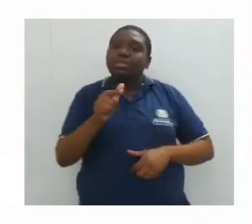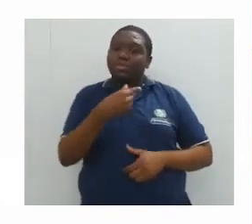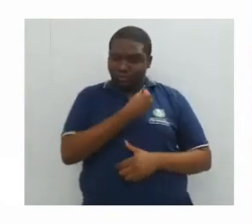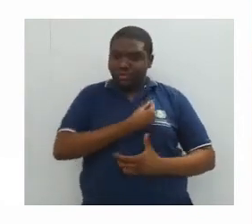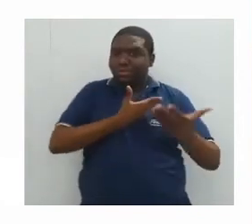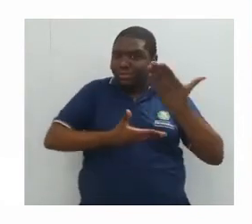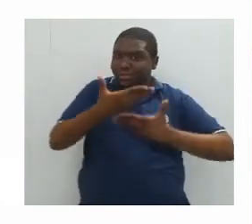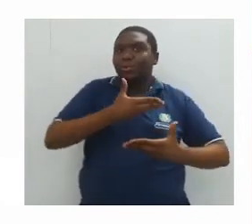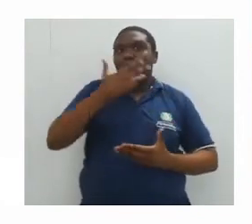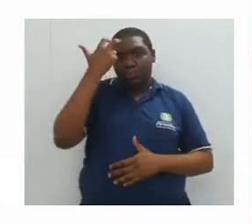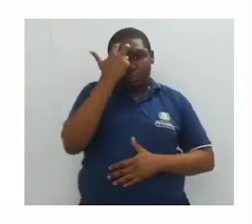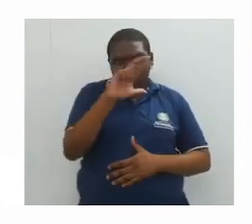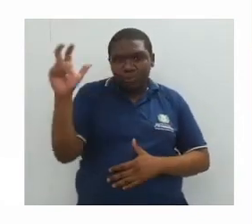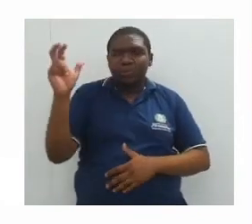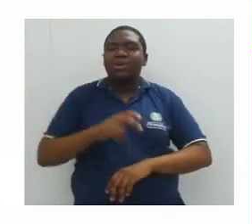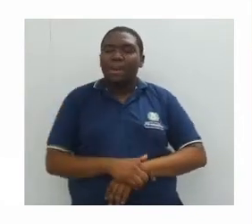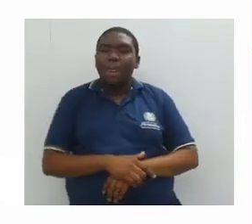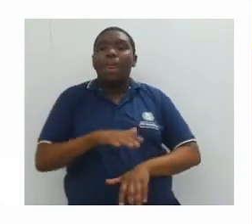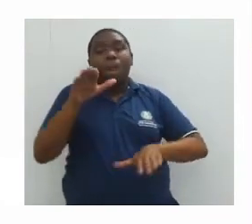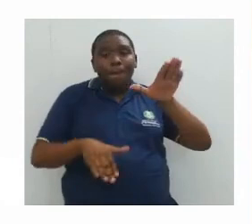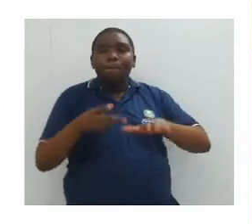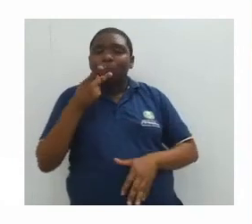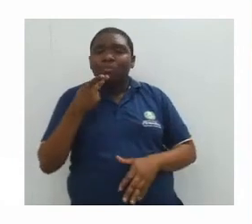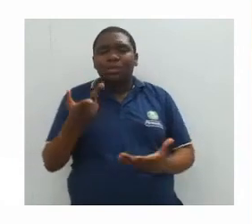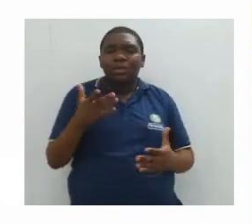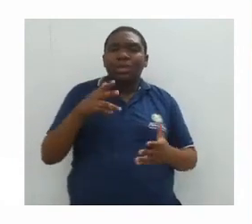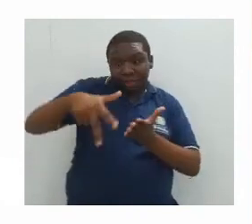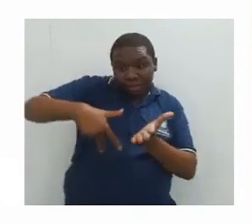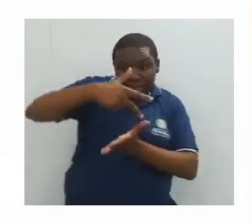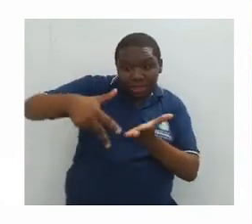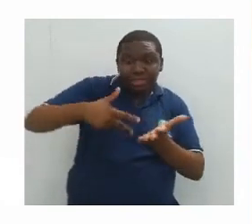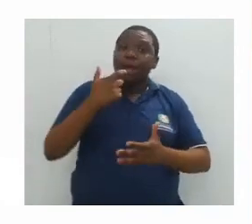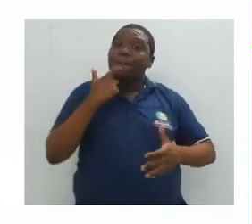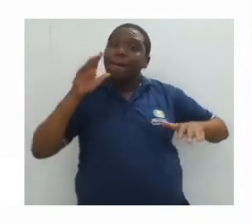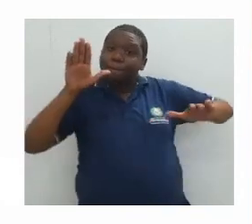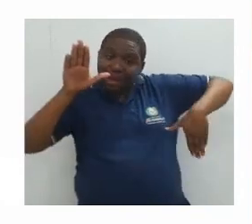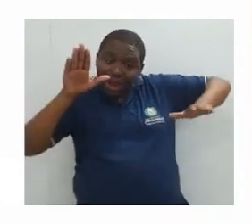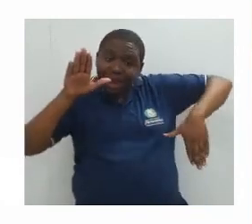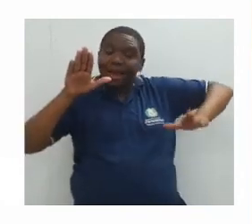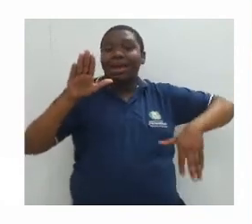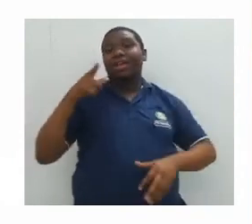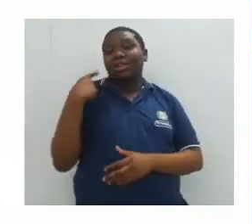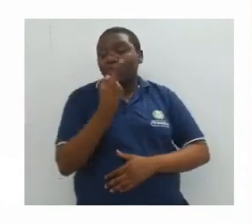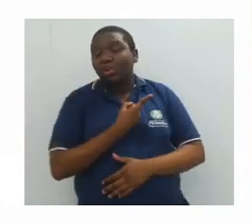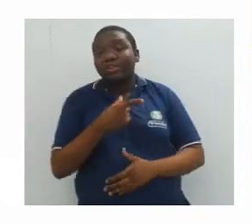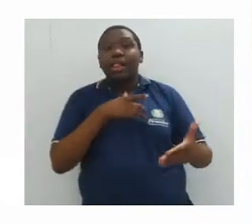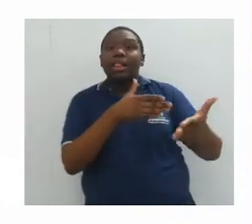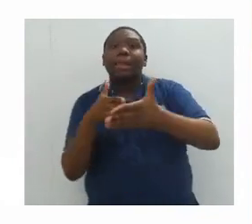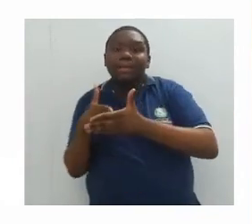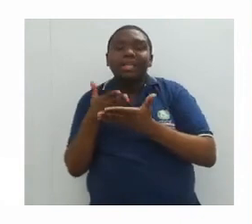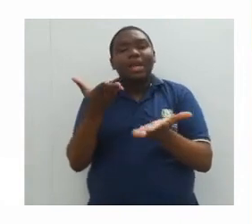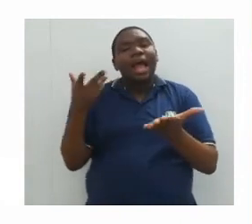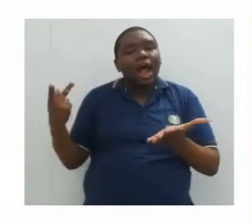essa cultura. Porque às vezes a gente diz, o coco é uma dança da região praeira, e então a gente meio que delimita que só